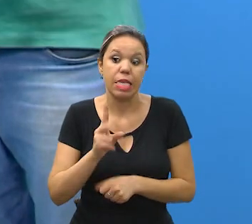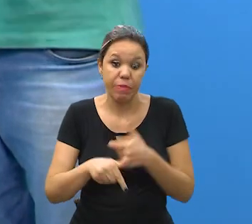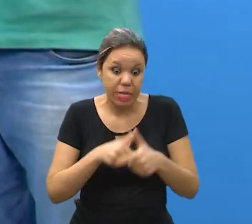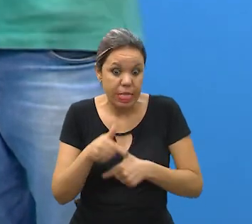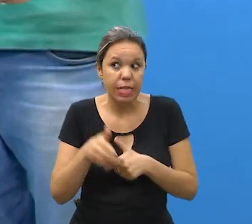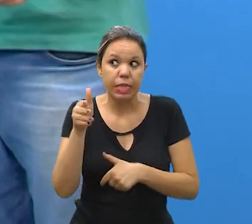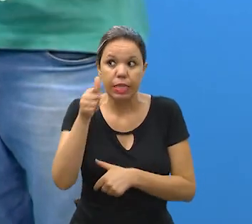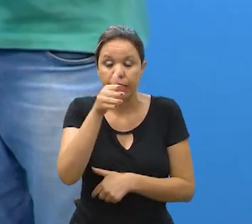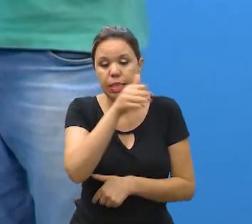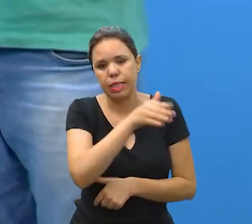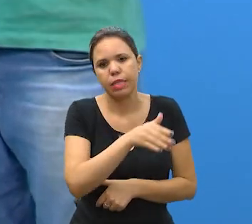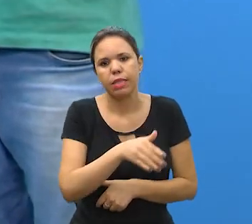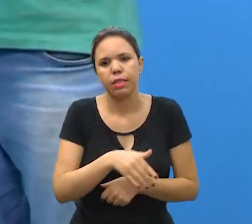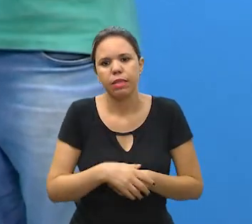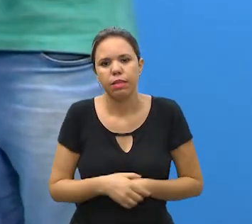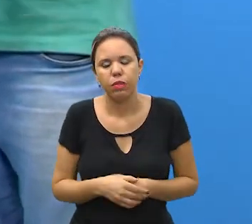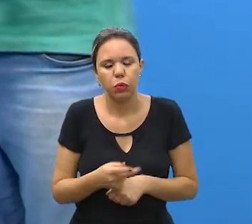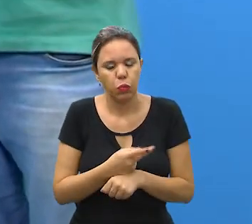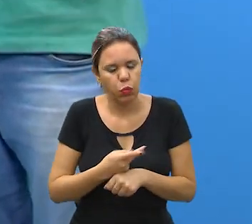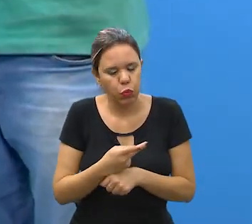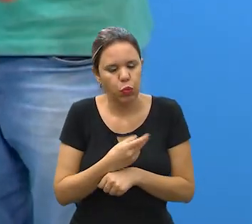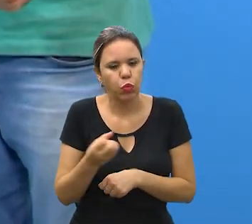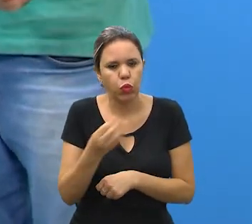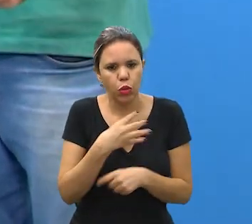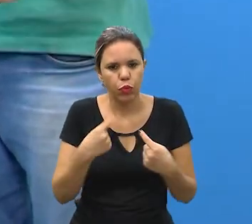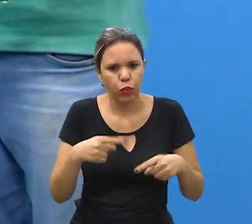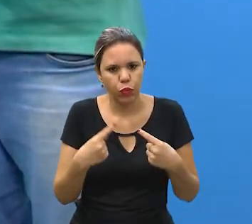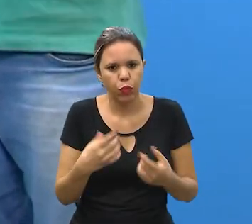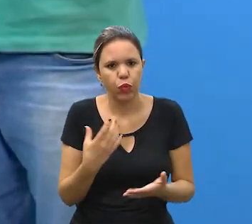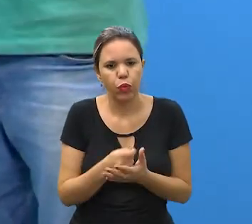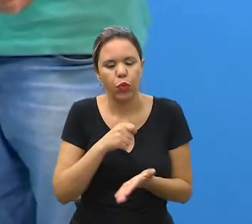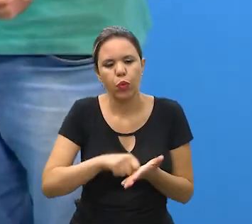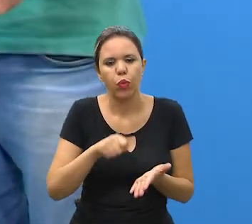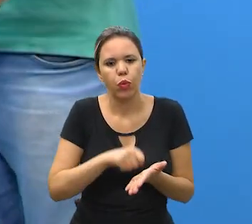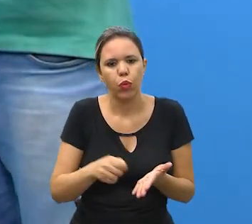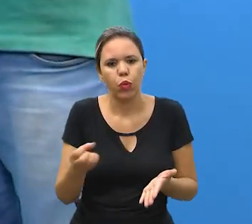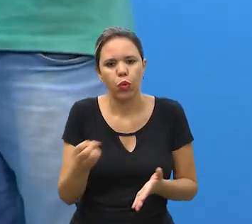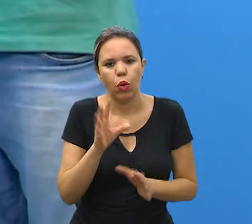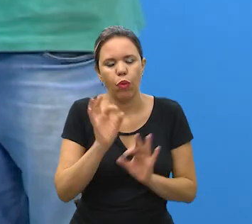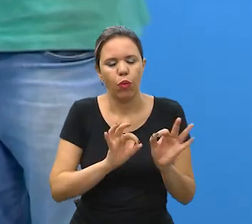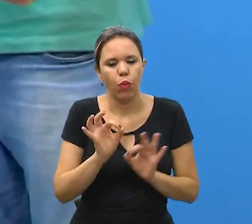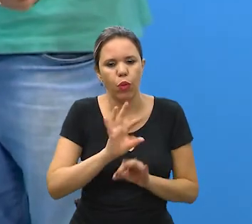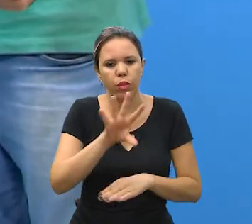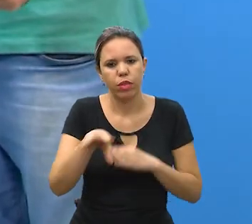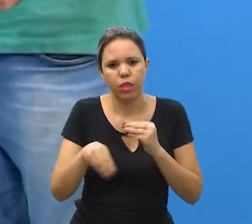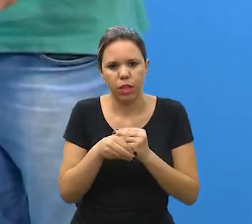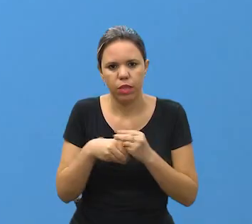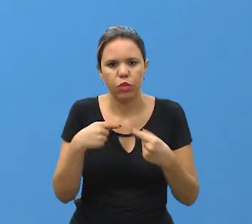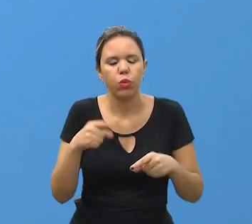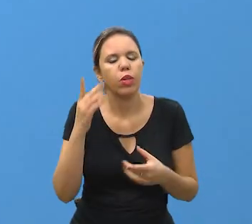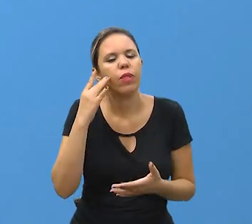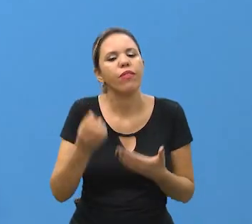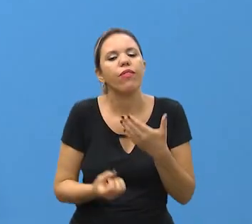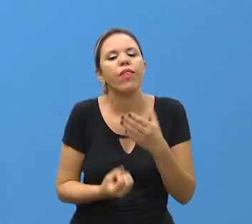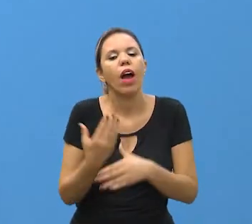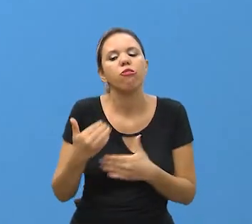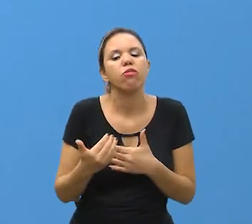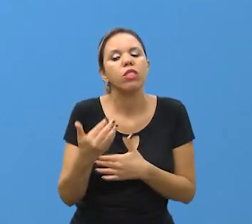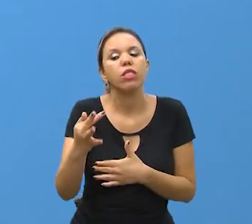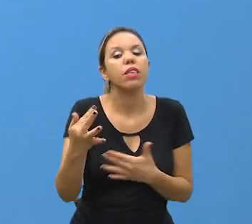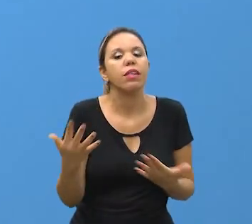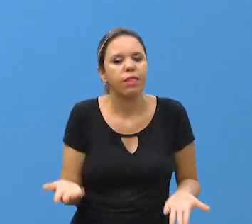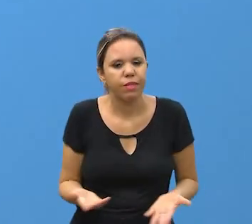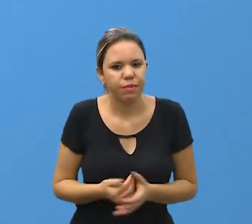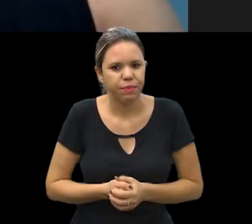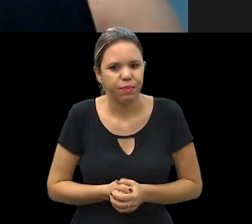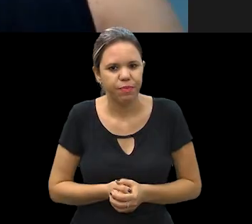né, de estar sempre em busca de novas músicas, novas composições ou novos arranjos. O que vem aí pela